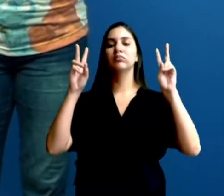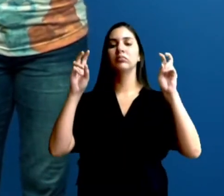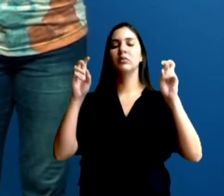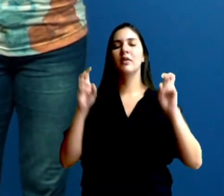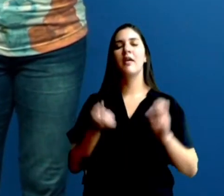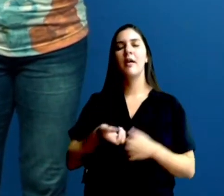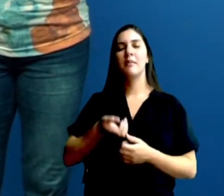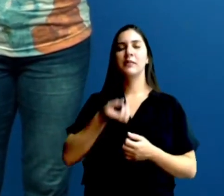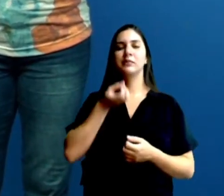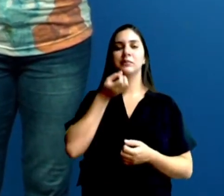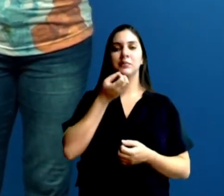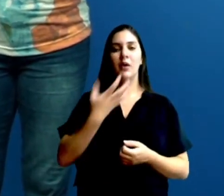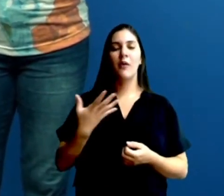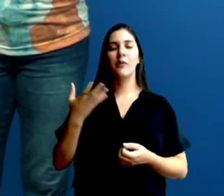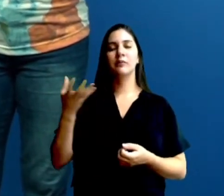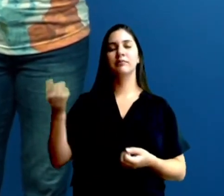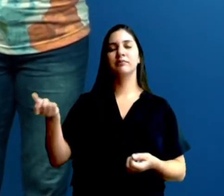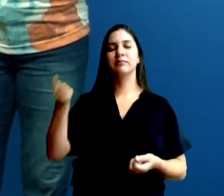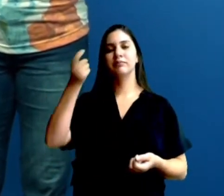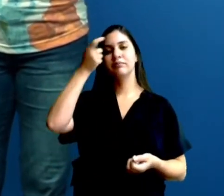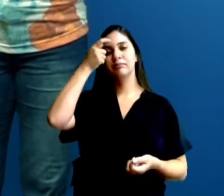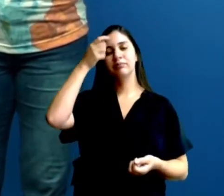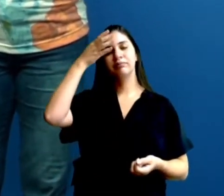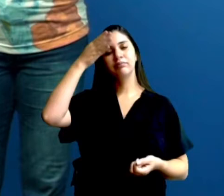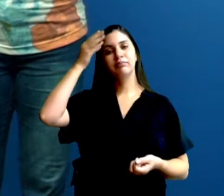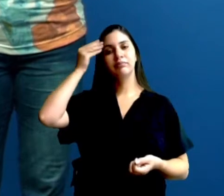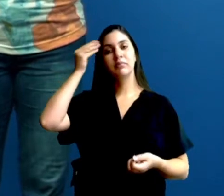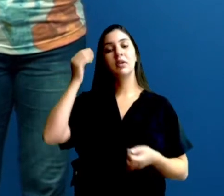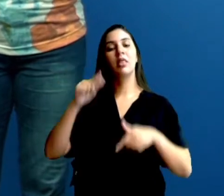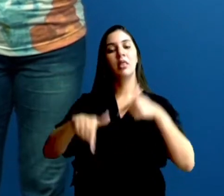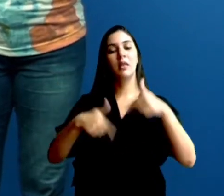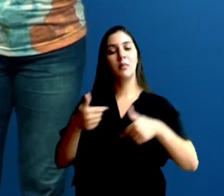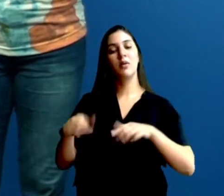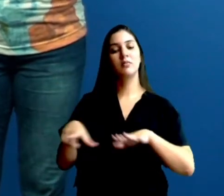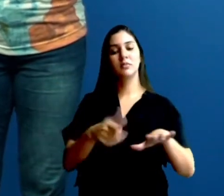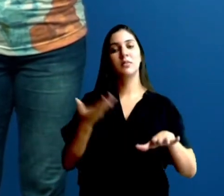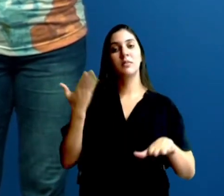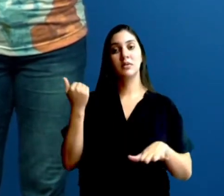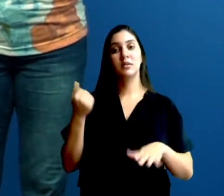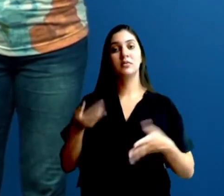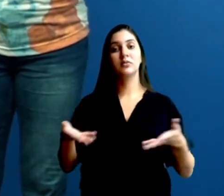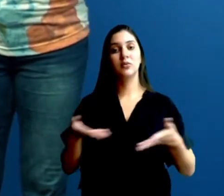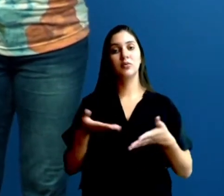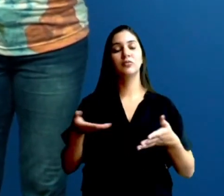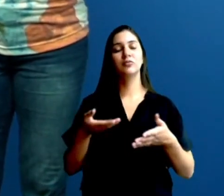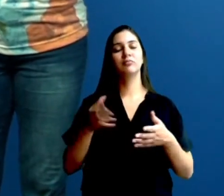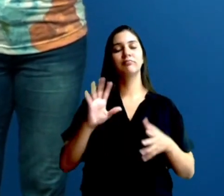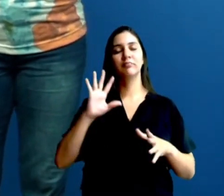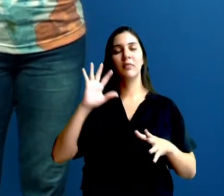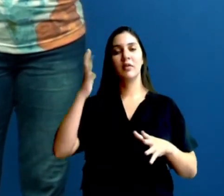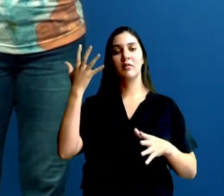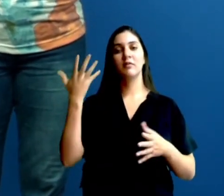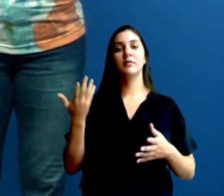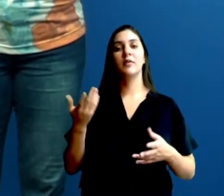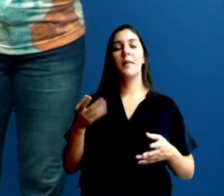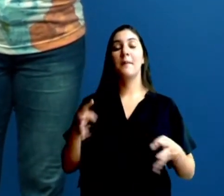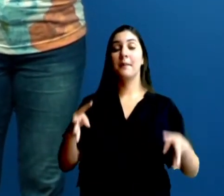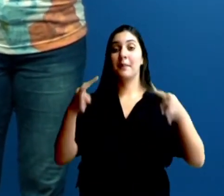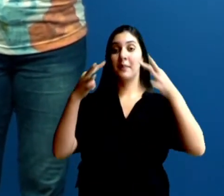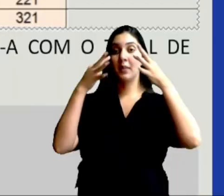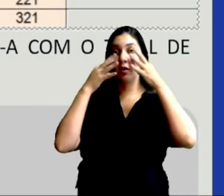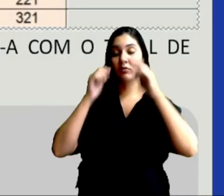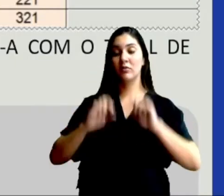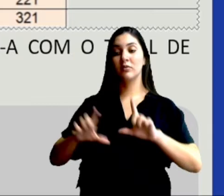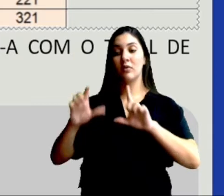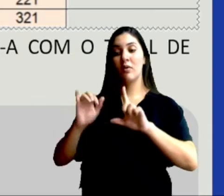está fresquinho na cabeça de vocês, que a gente já trabalhou na semana passada, e vamos às nossas resoluções. Então se liga na tela